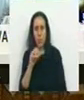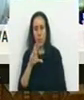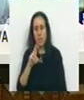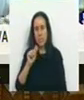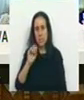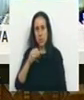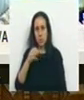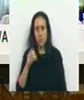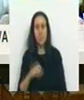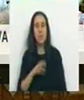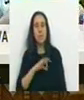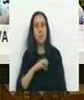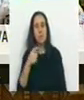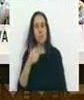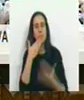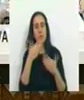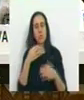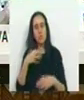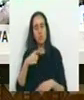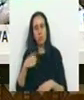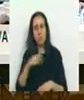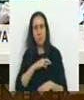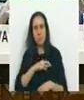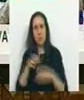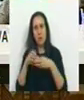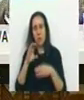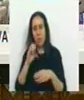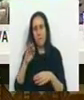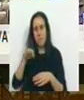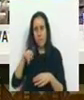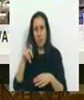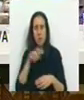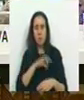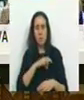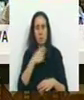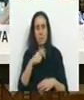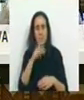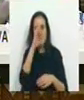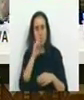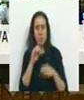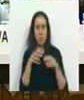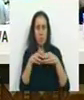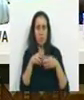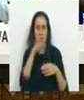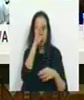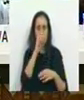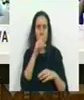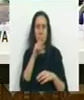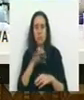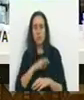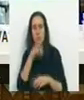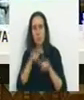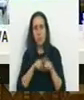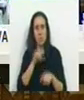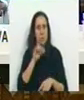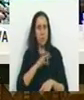Presidente, Sra. Presidente da COFMA, Sr. Presidente da Comissão de Agricultura, Sr. Ministro, Sr. Secretário de Estado, Srs. Deputados, Srs. Deputados. Sr. Ministro,